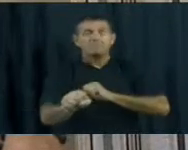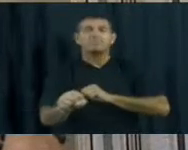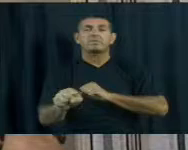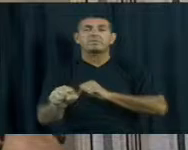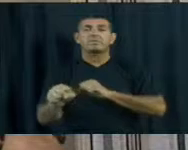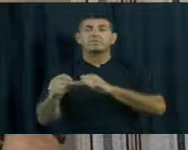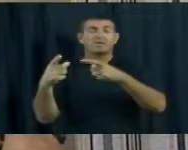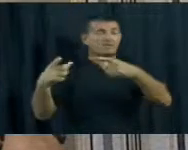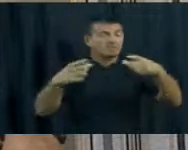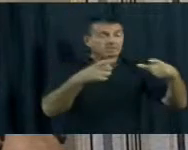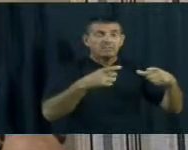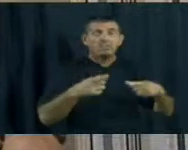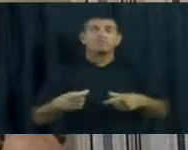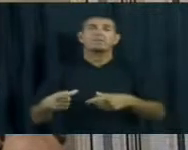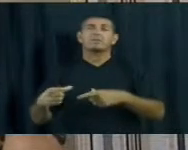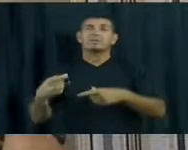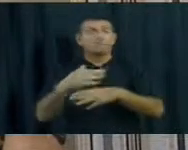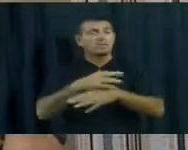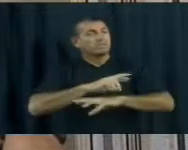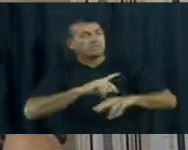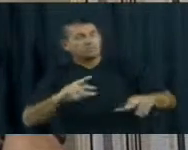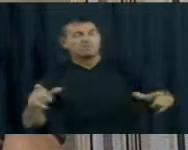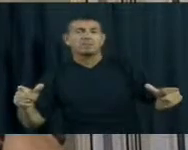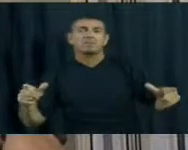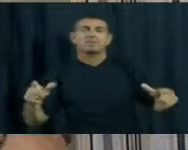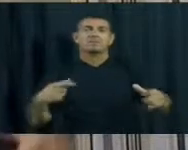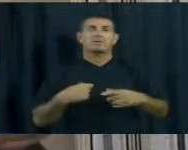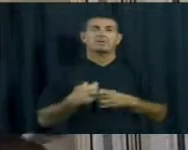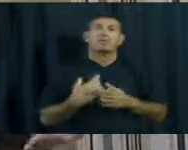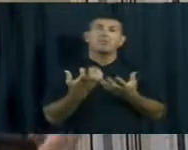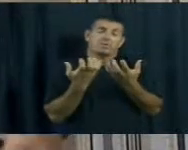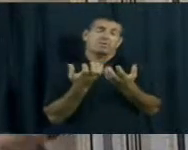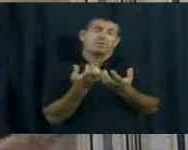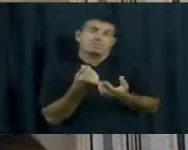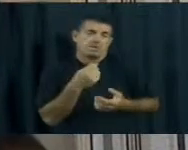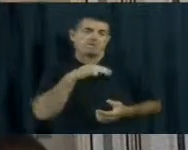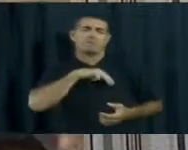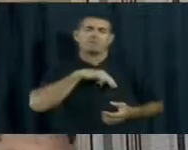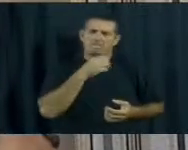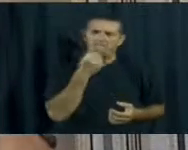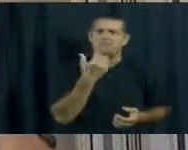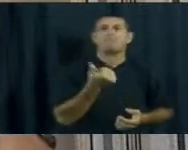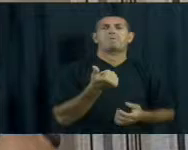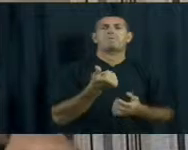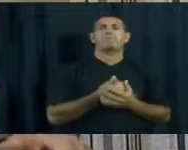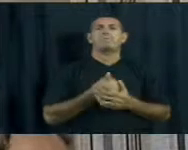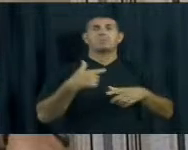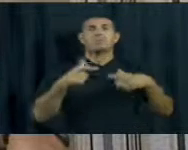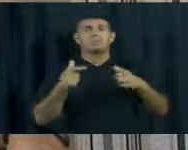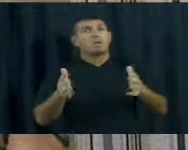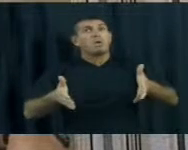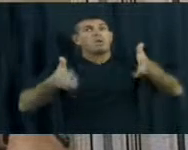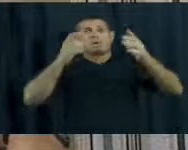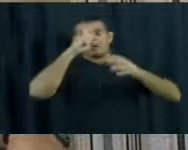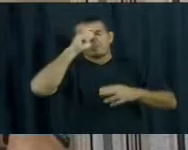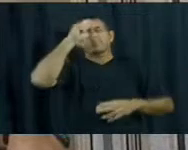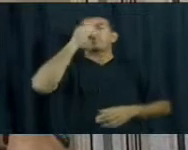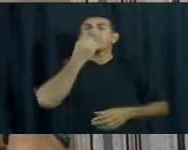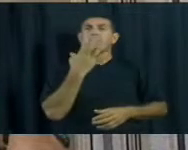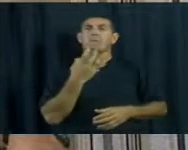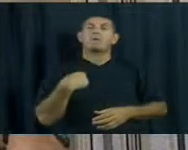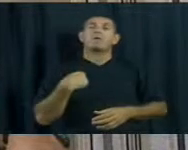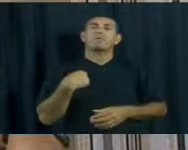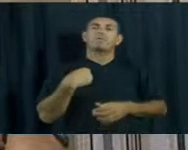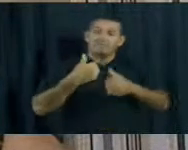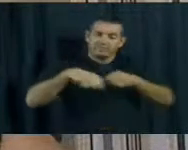municípios, e até com propostas de financeiras melhor, de trabalhar em grandes hospitais e tudo mais, mas eu